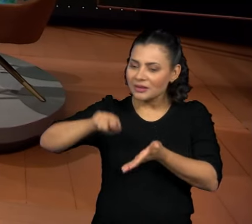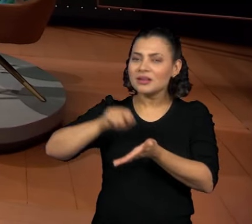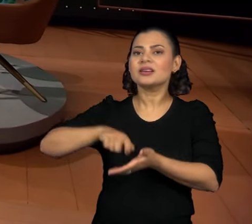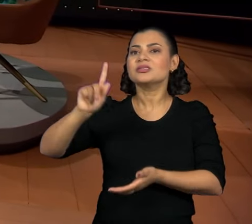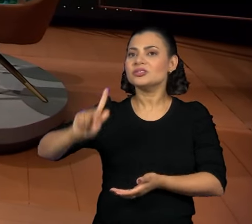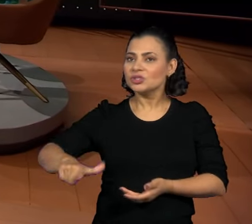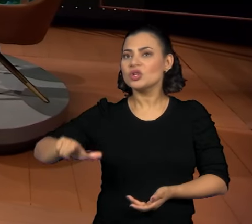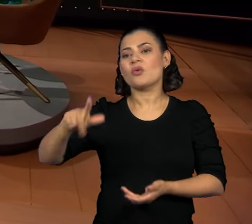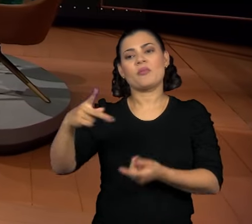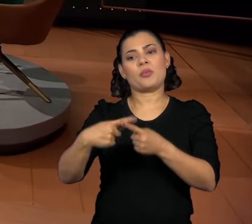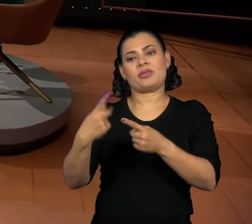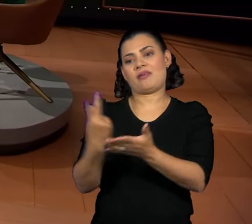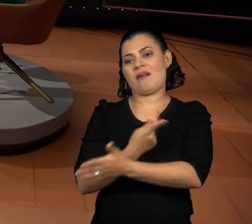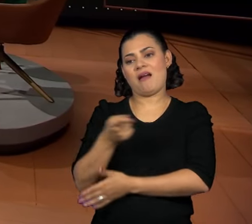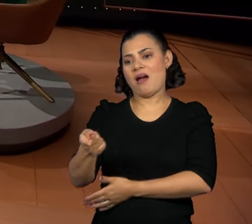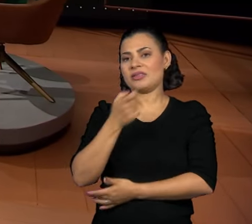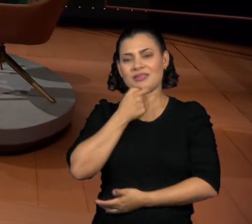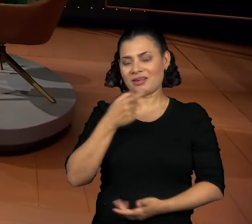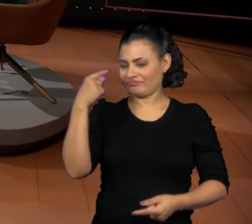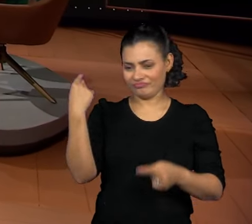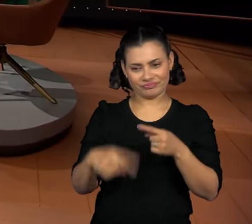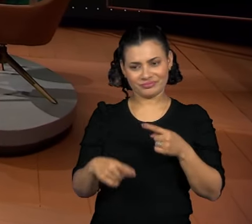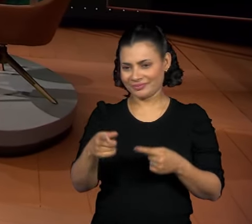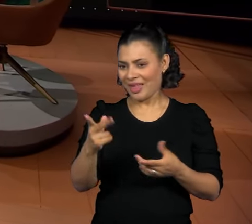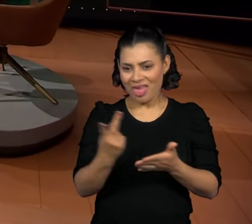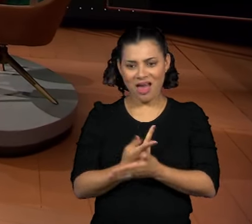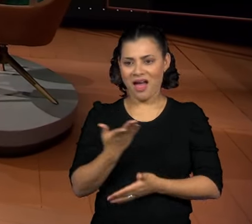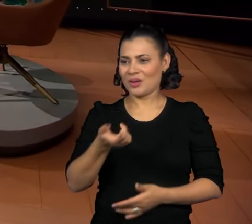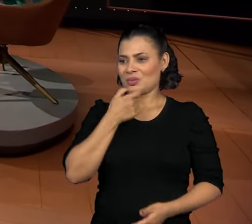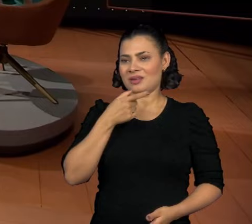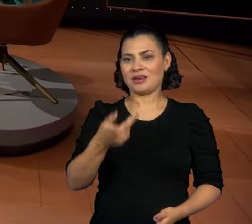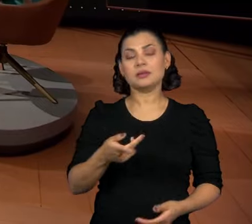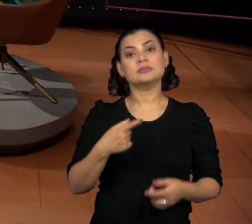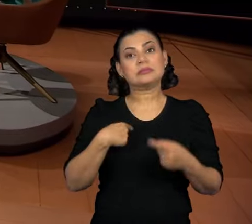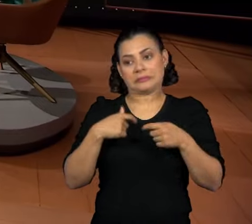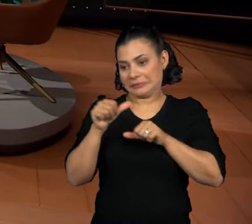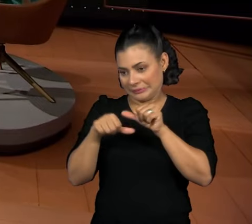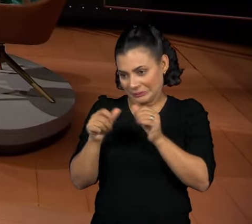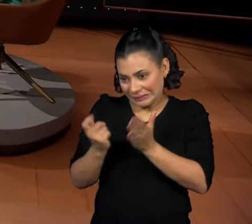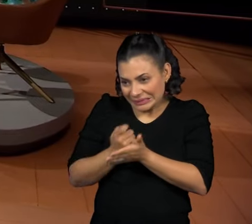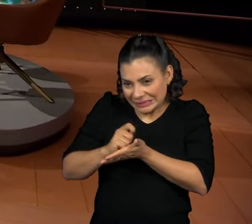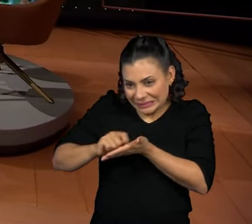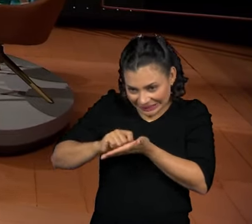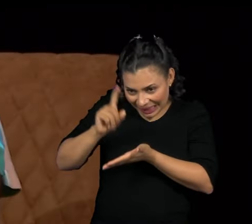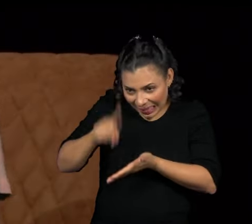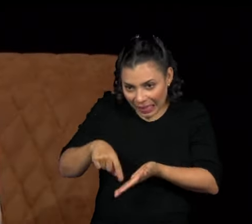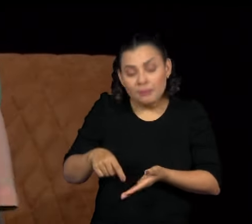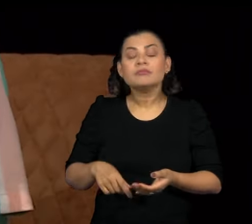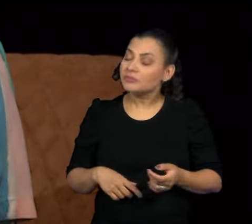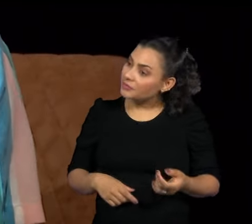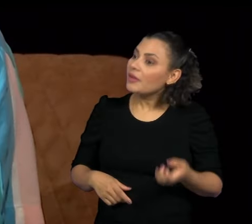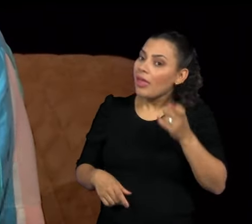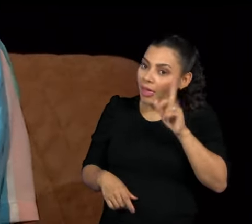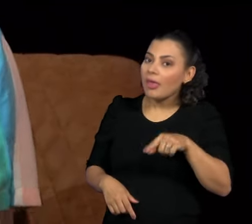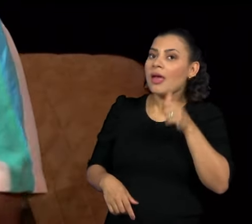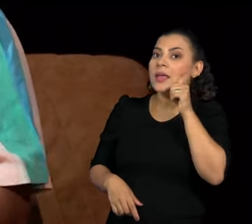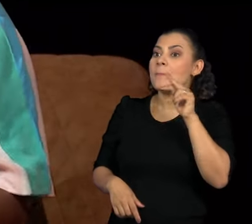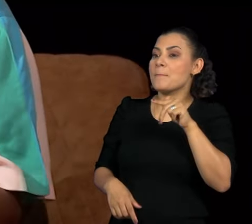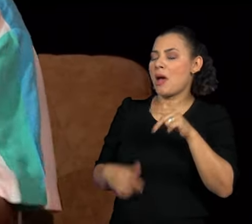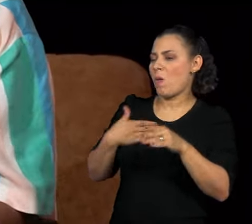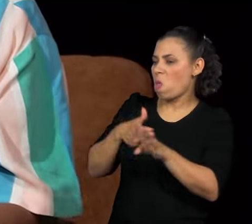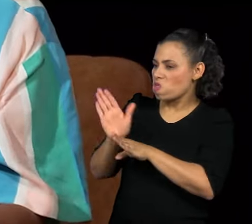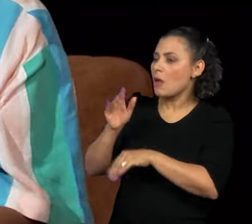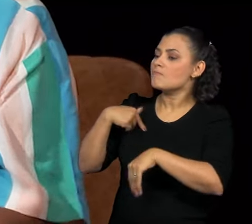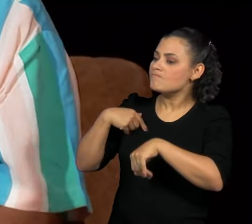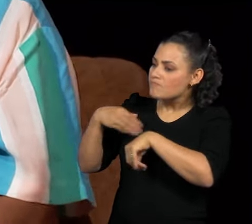tudo errado. Aí nós viramos The Snakes, porque ele falou... Aí ele falou, The Snakes, tá bom? Ele falou, tá bom, mas para que esse papagaiada de nome inglês? Não, porque